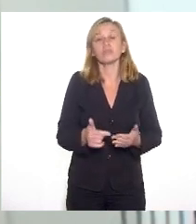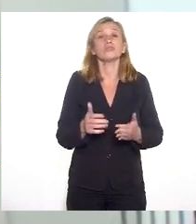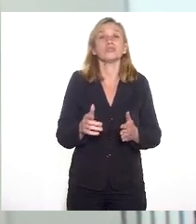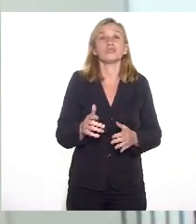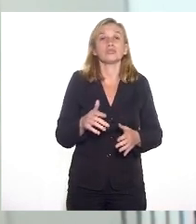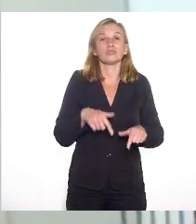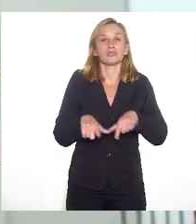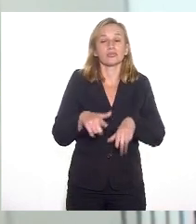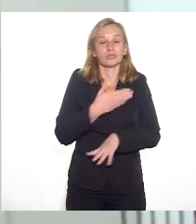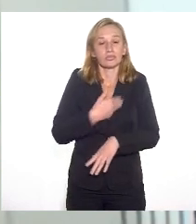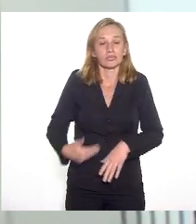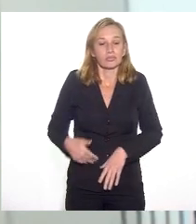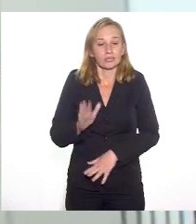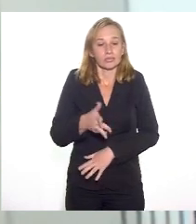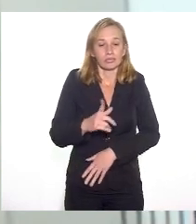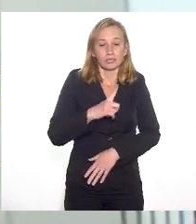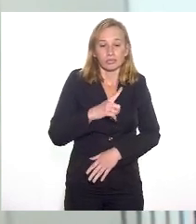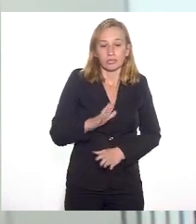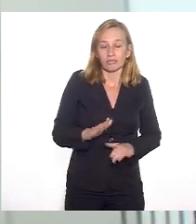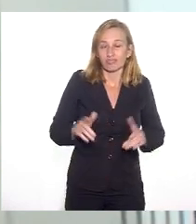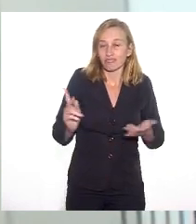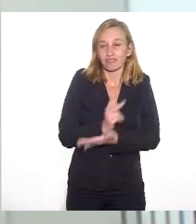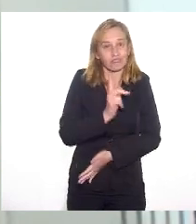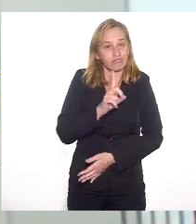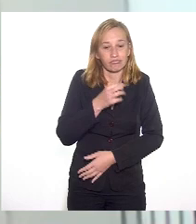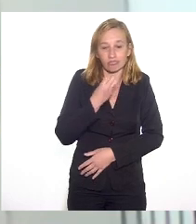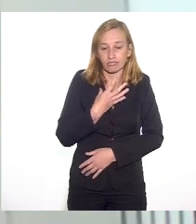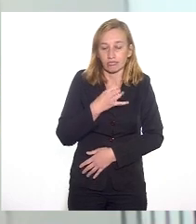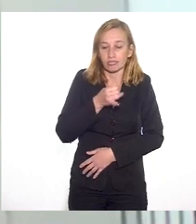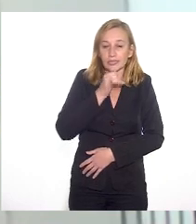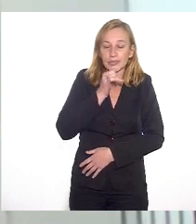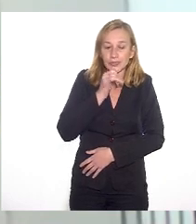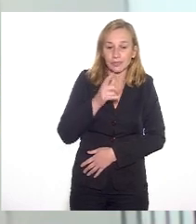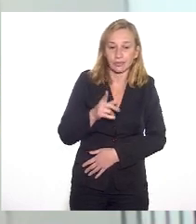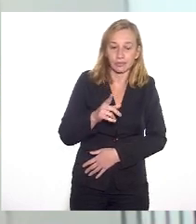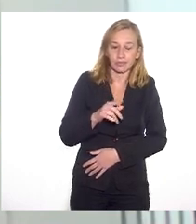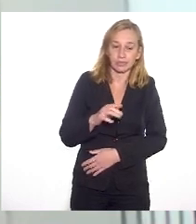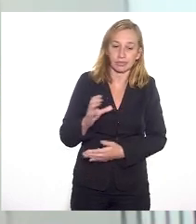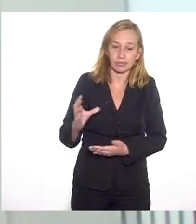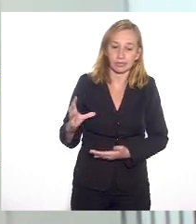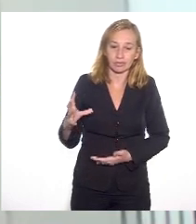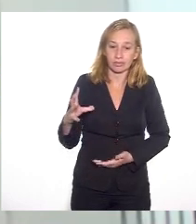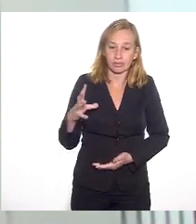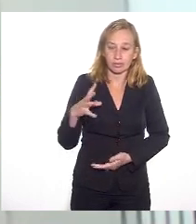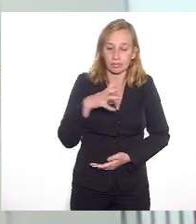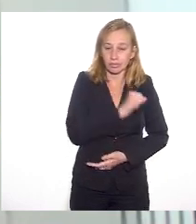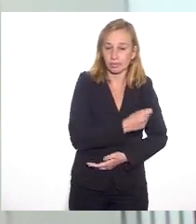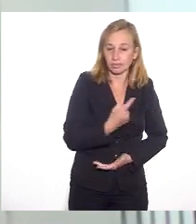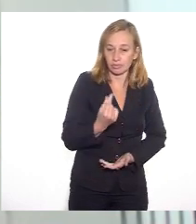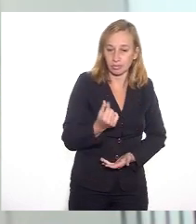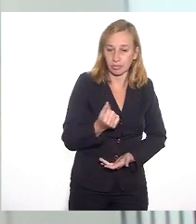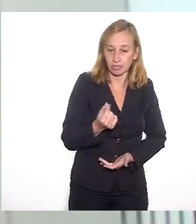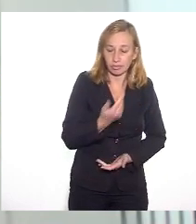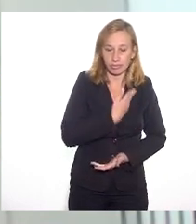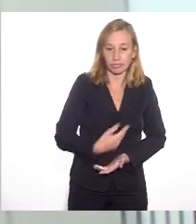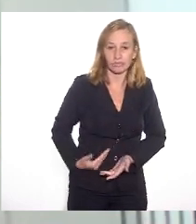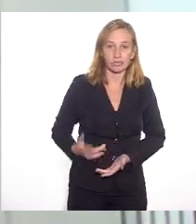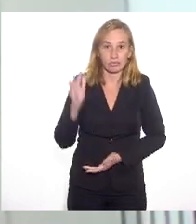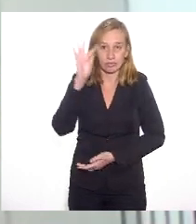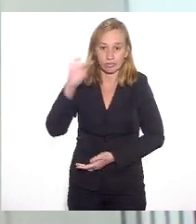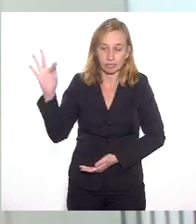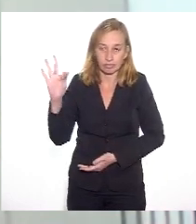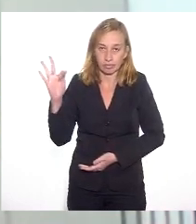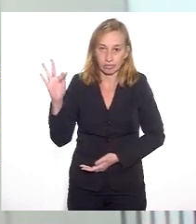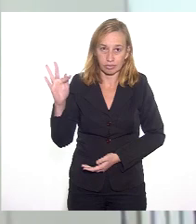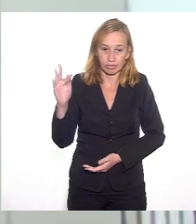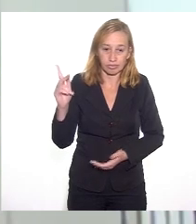possuem. E quando acontece dessa forma, não é bom. Um exemplo disso é o auxílio emergencial do governo federal, que aconteceu no ano passado, criou um